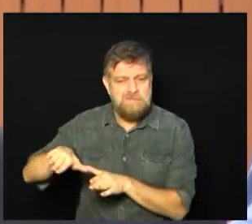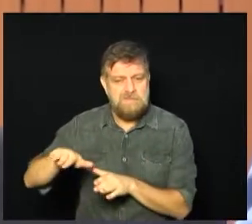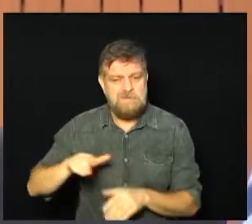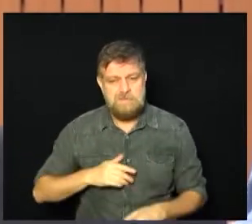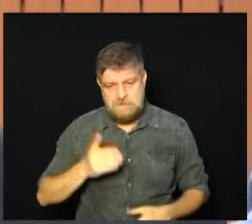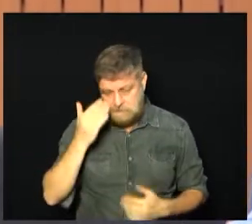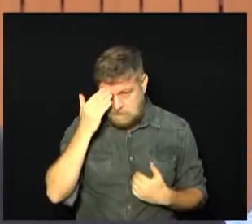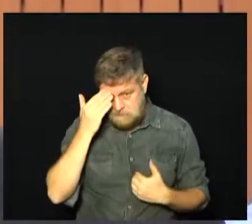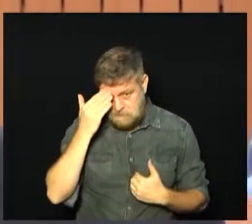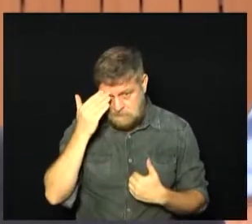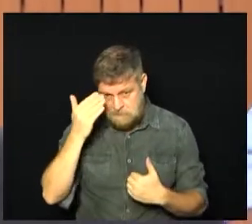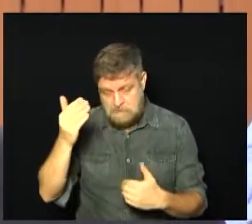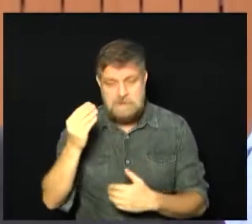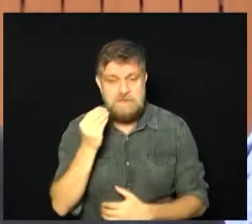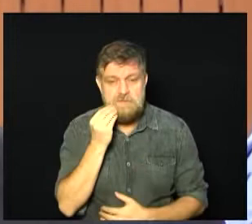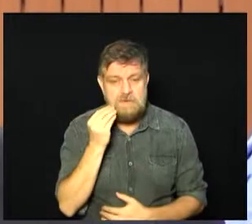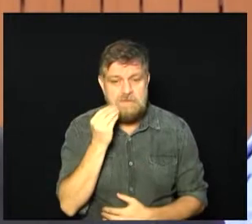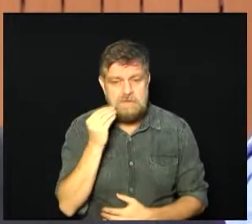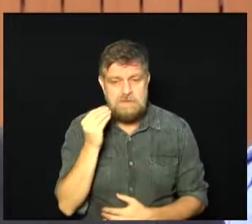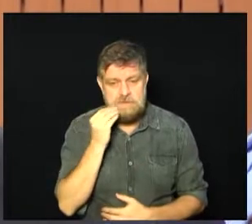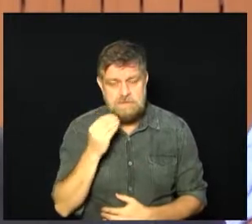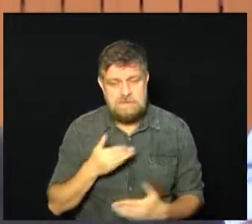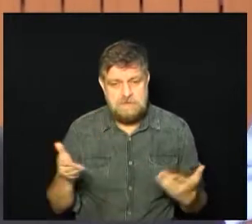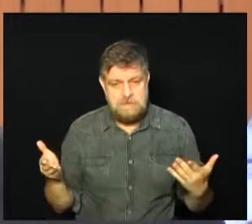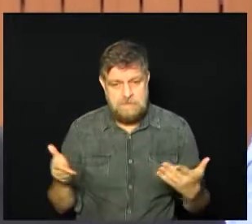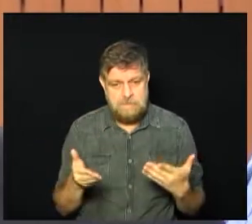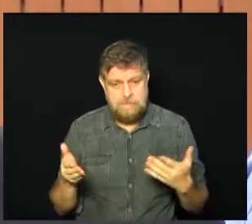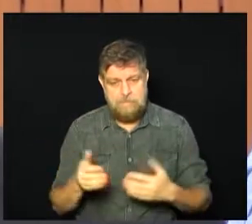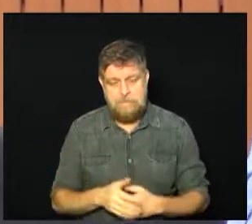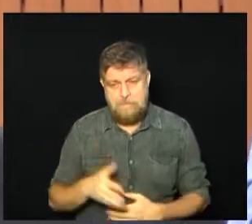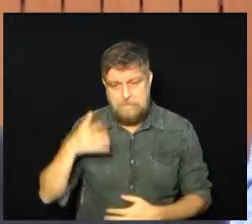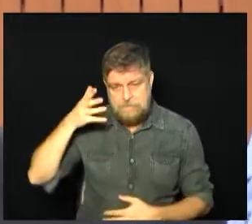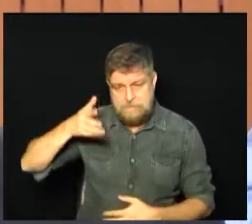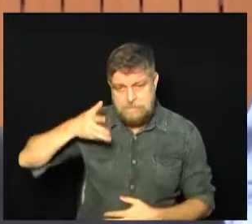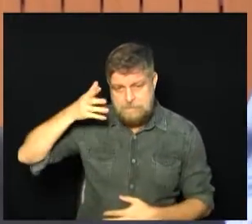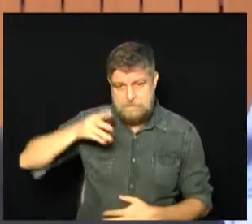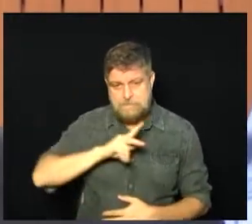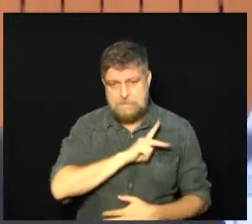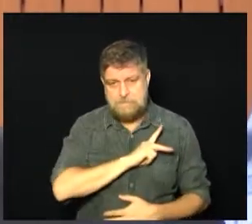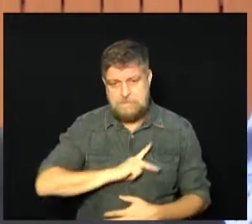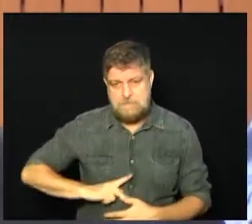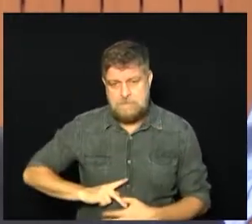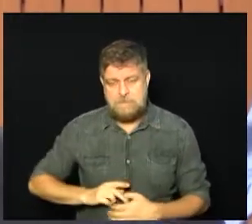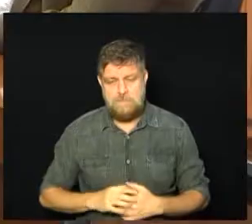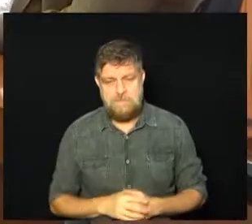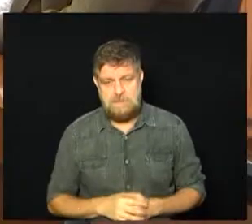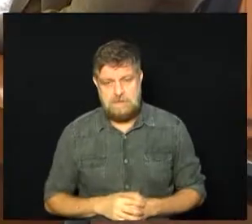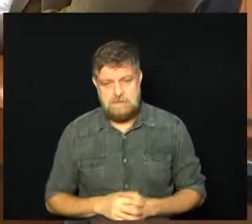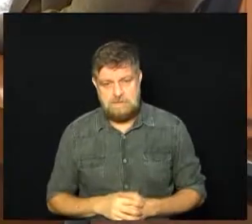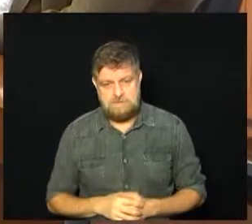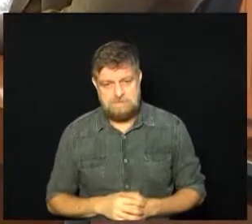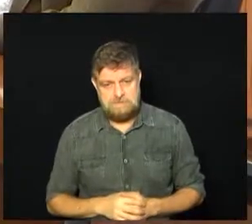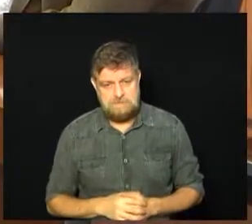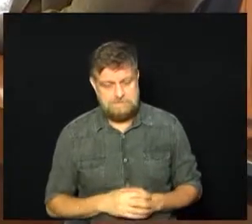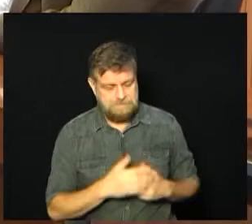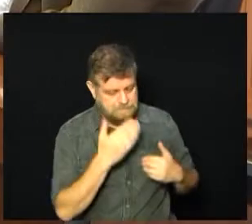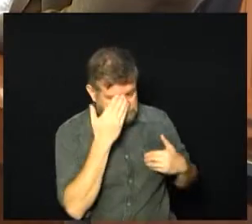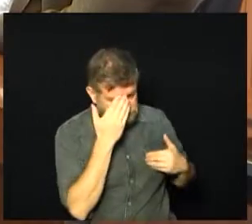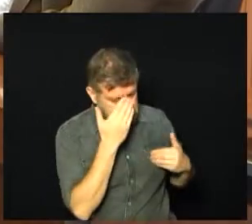obrigado aqui pela oportunidade, e passo a palavra aqui para o nosso presidente. Obrigado, presidente. Então,